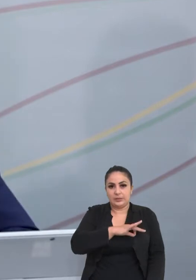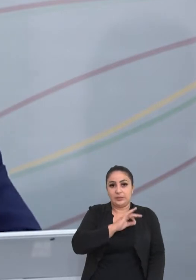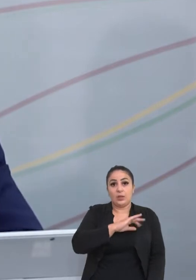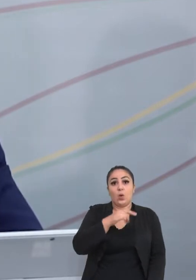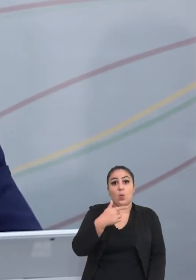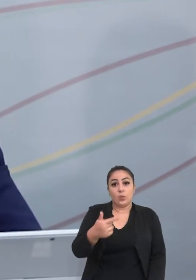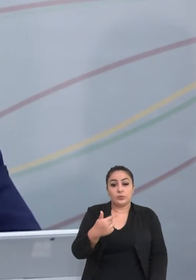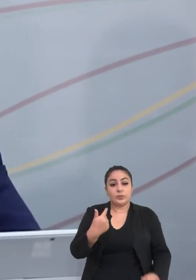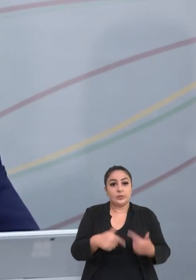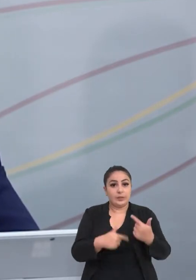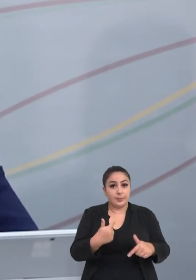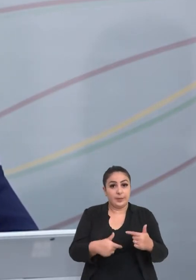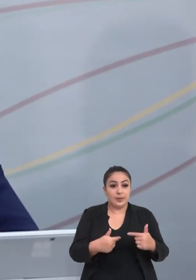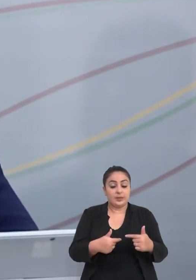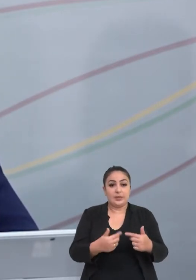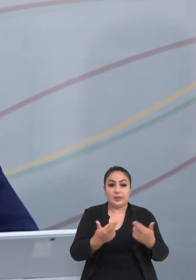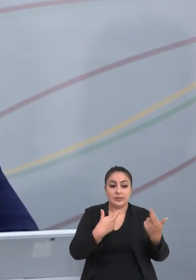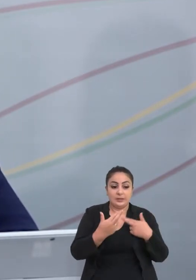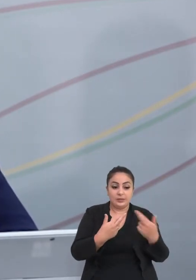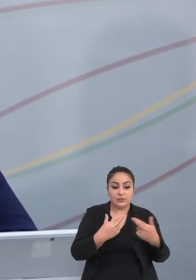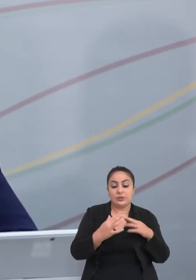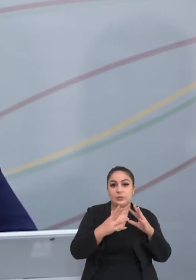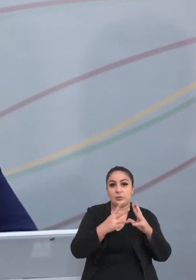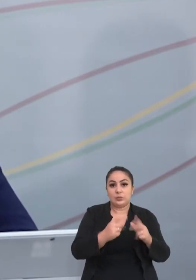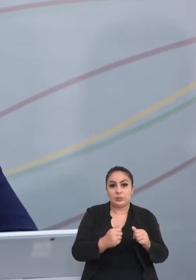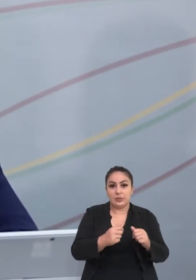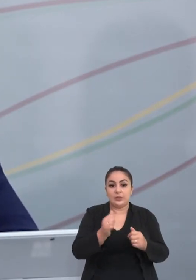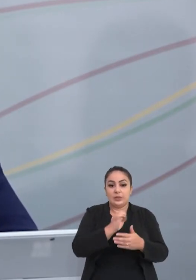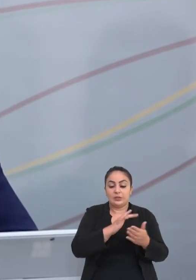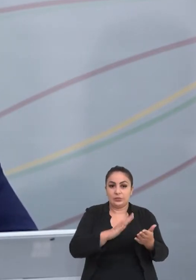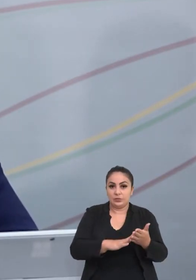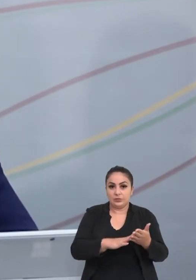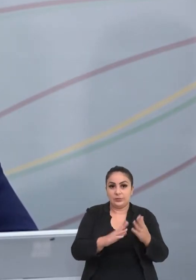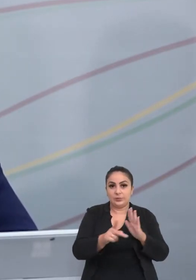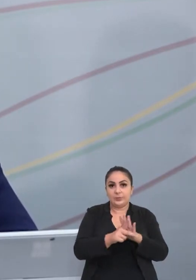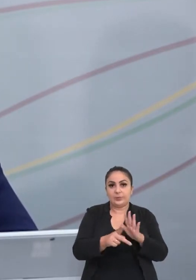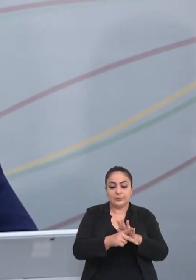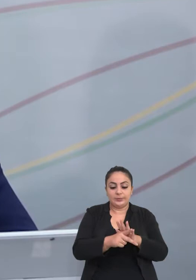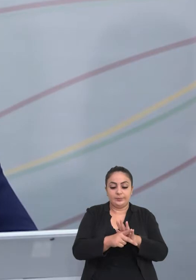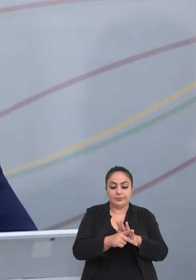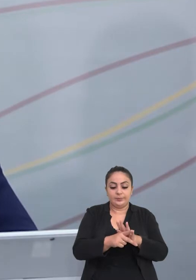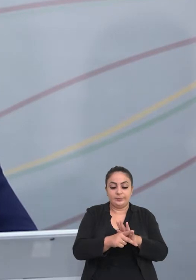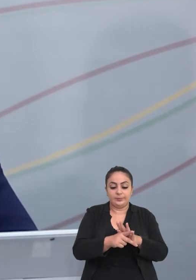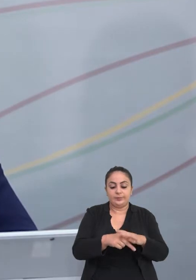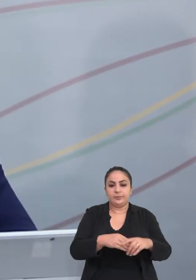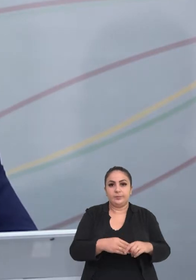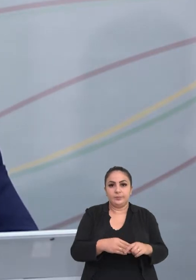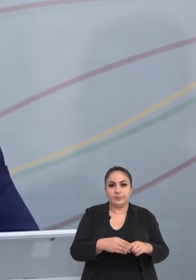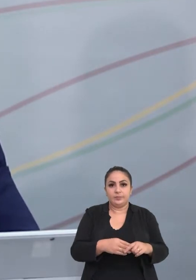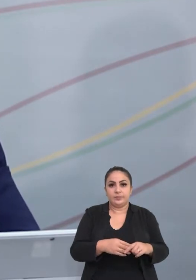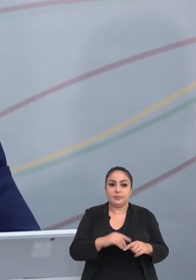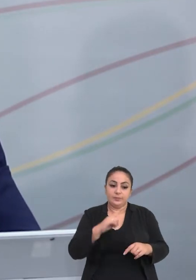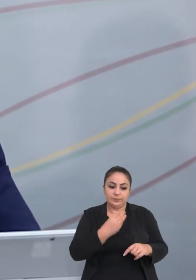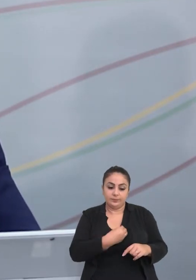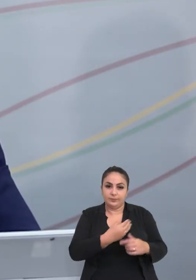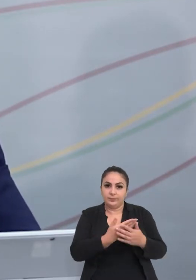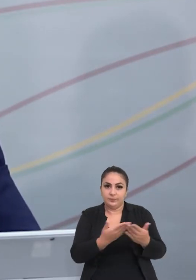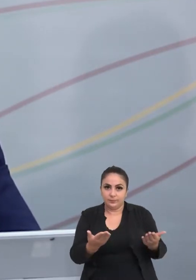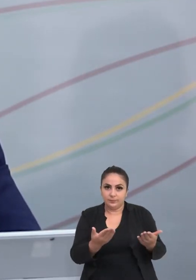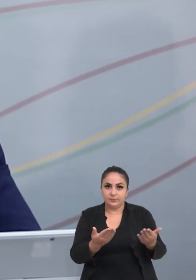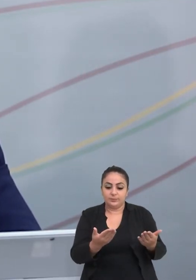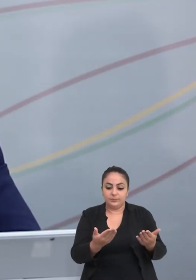remuneração de outros serviços que se correlacionem com a atividade, né, que ali